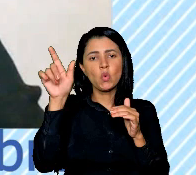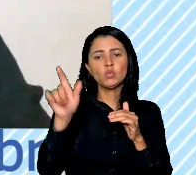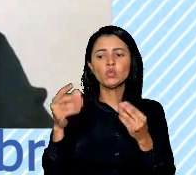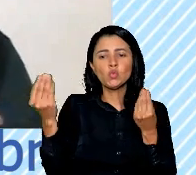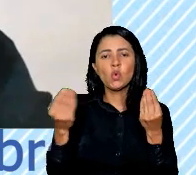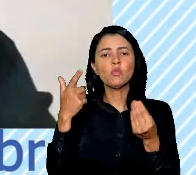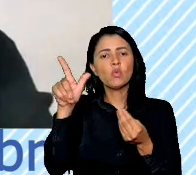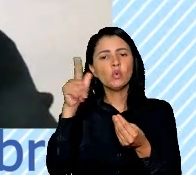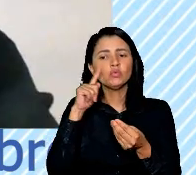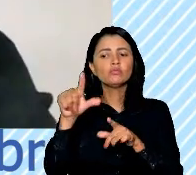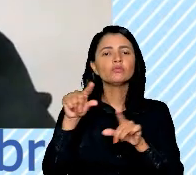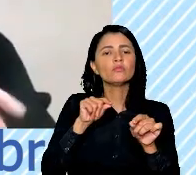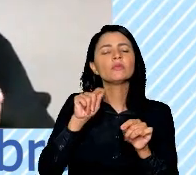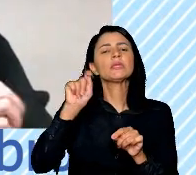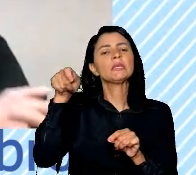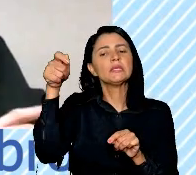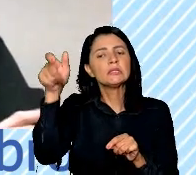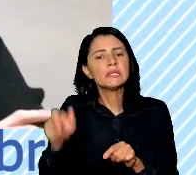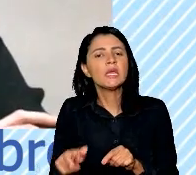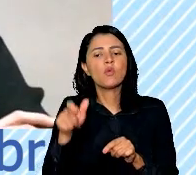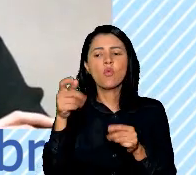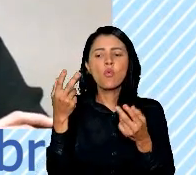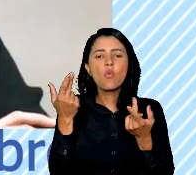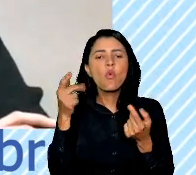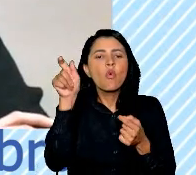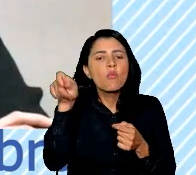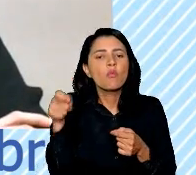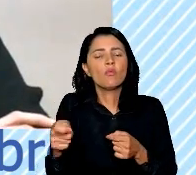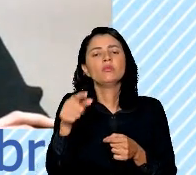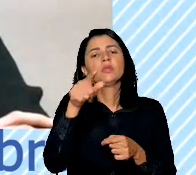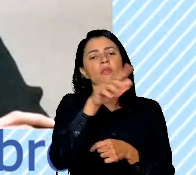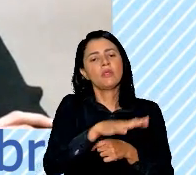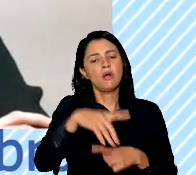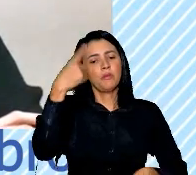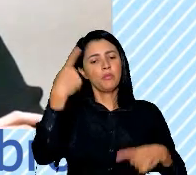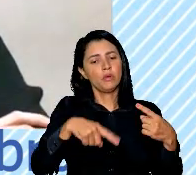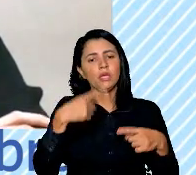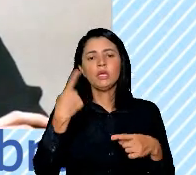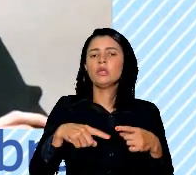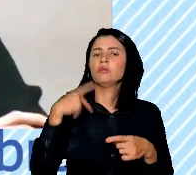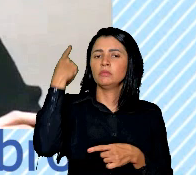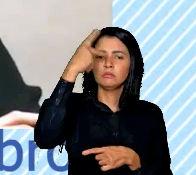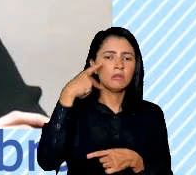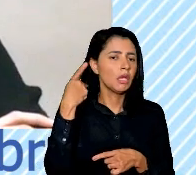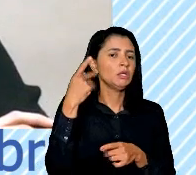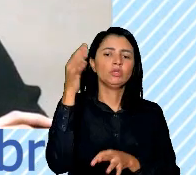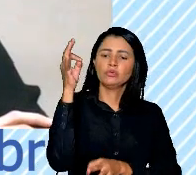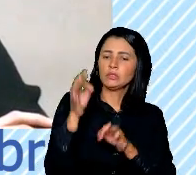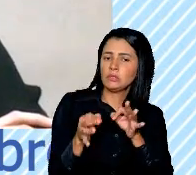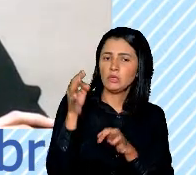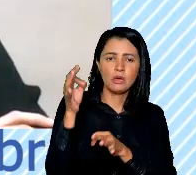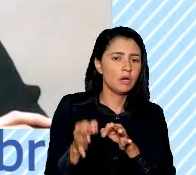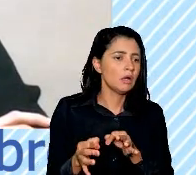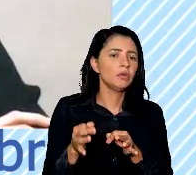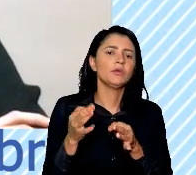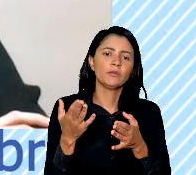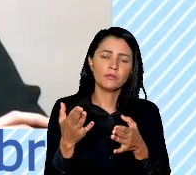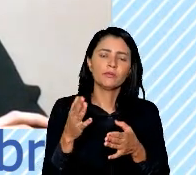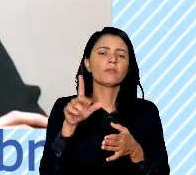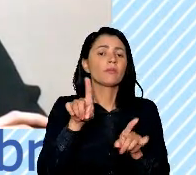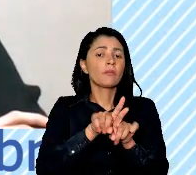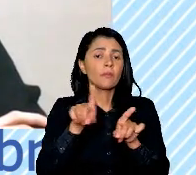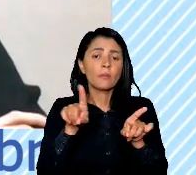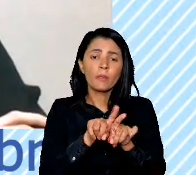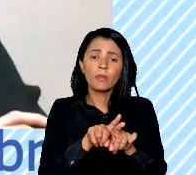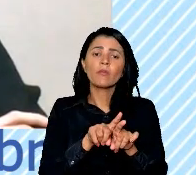escolheu ser, como o outro é. Então, seja na política, seja no parlamento, seja no judiciário, e seja no